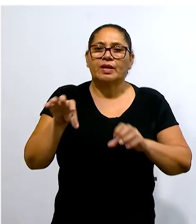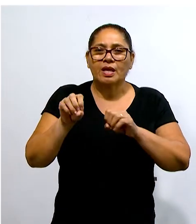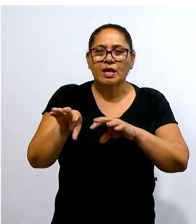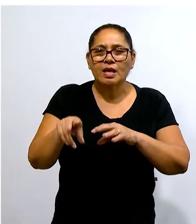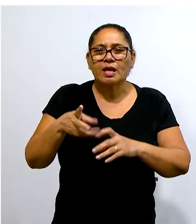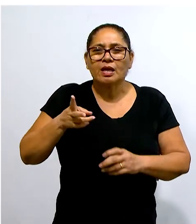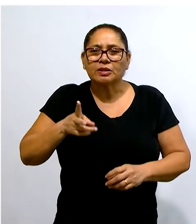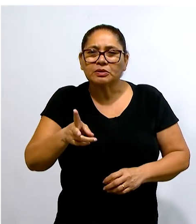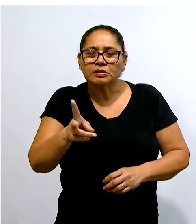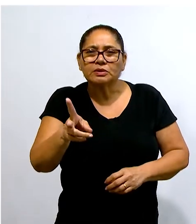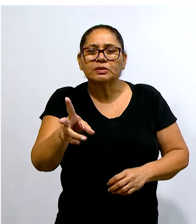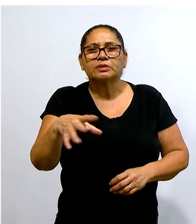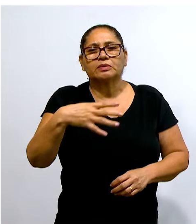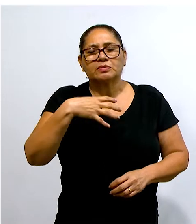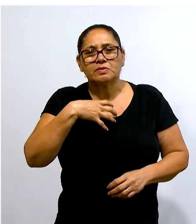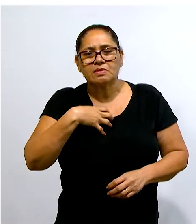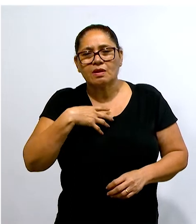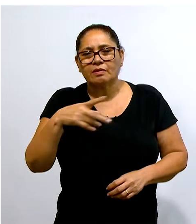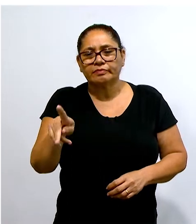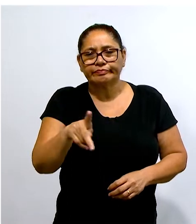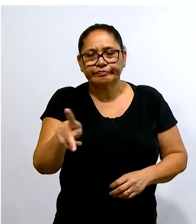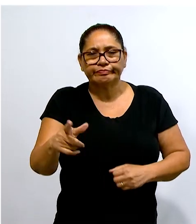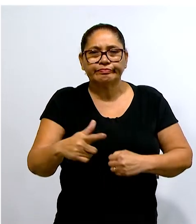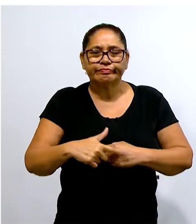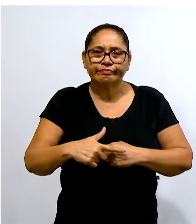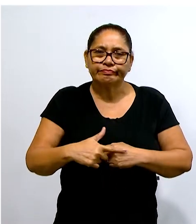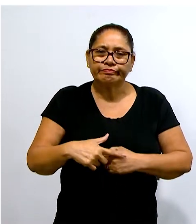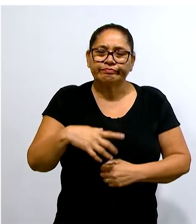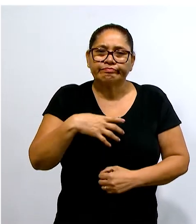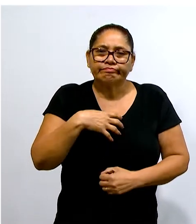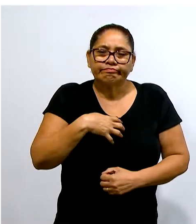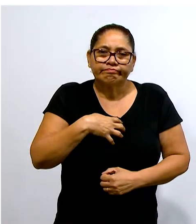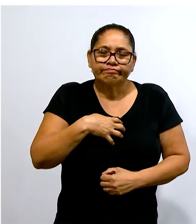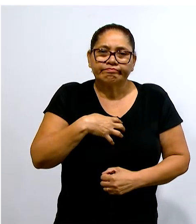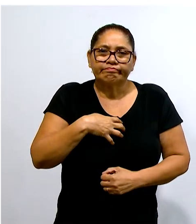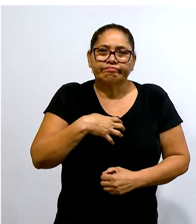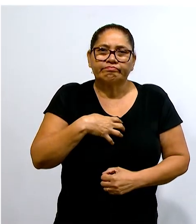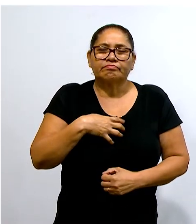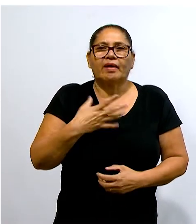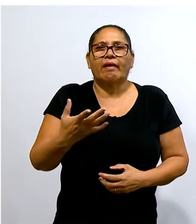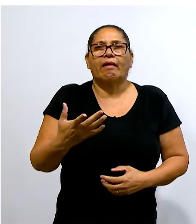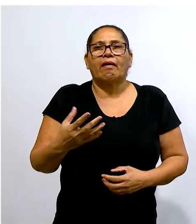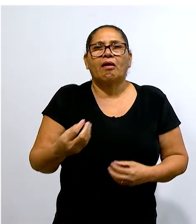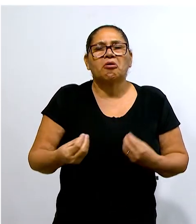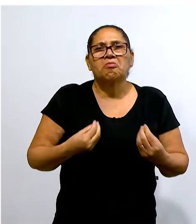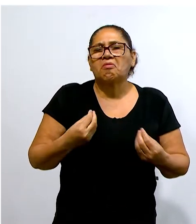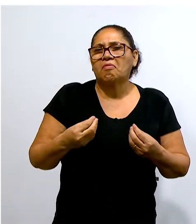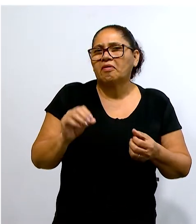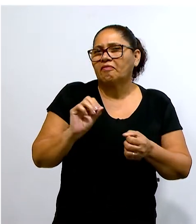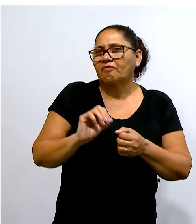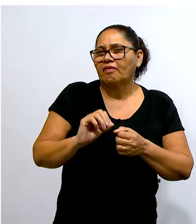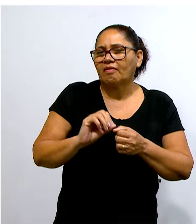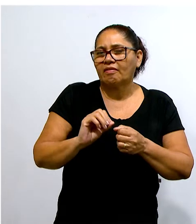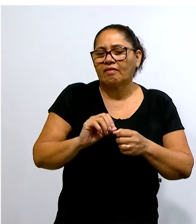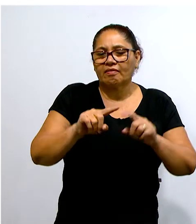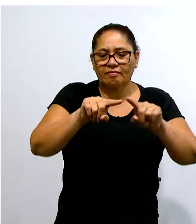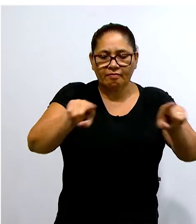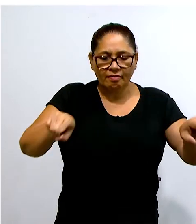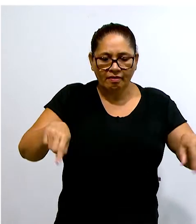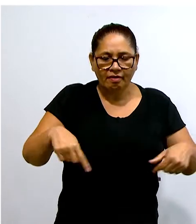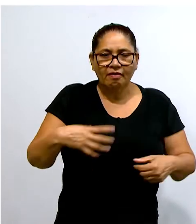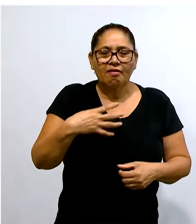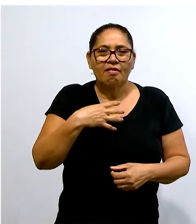didática tem um formato, que o papel do professor tem um sentido e uma atuação, a organização social da sala é de um